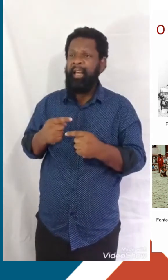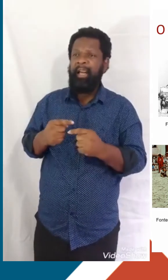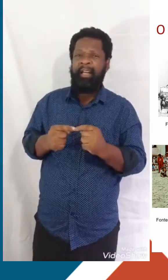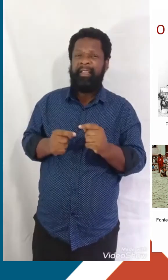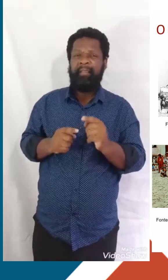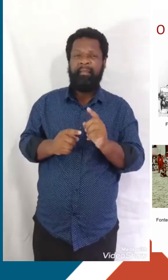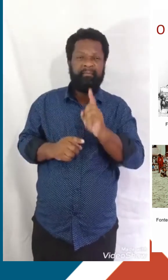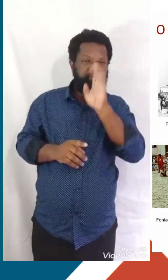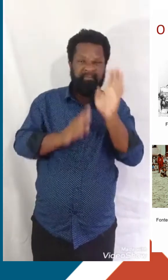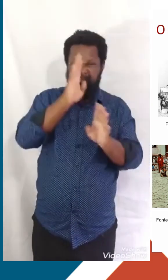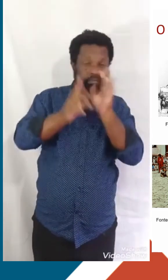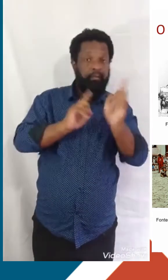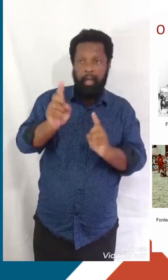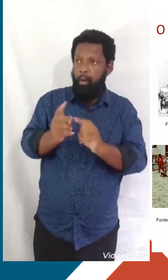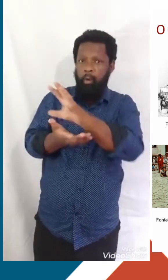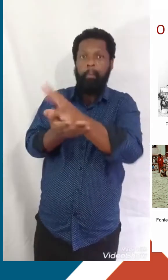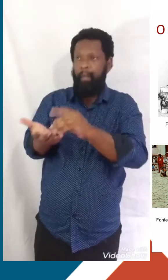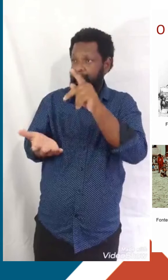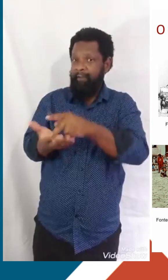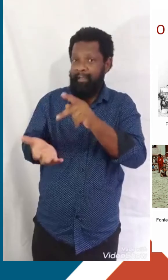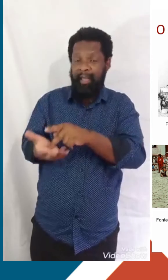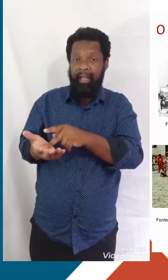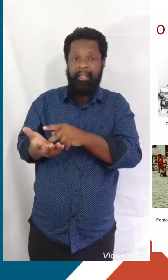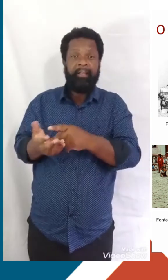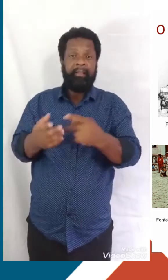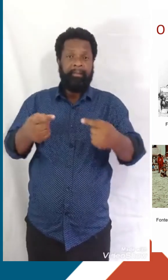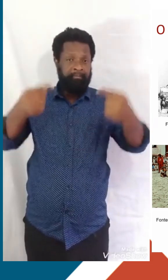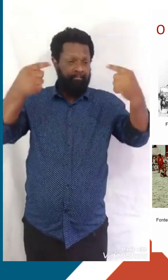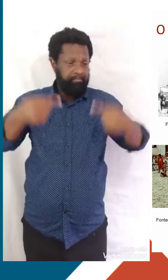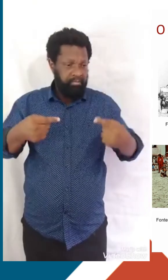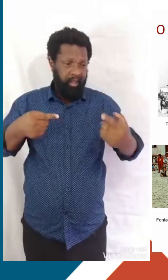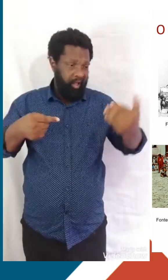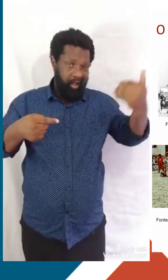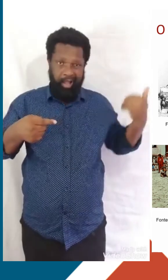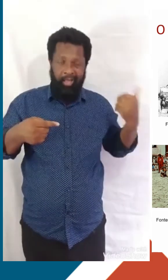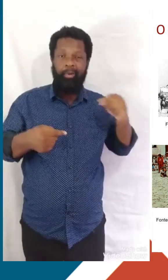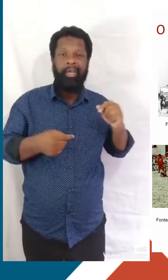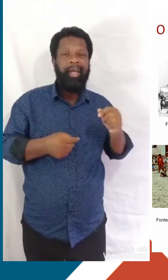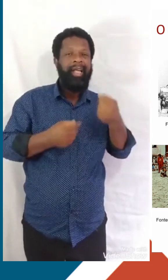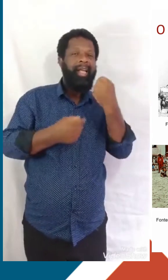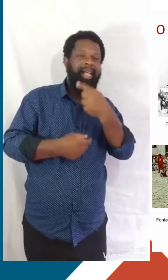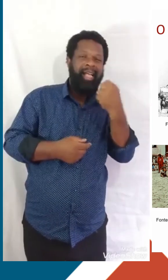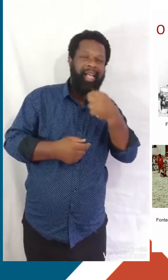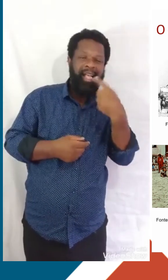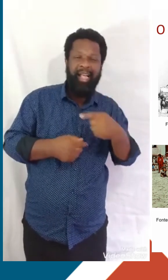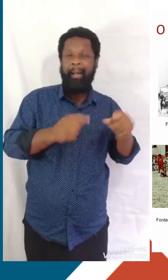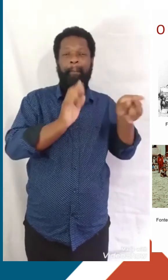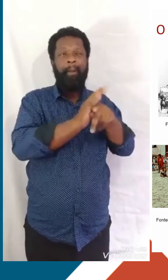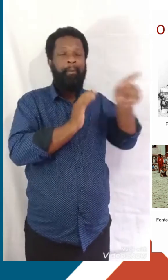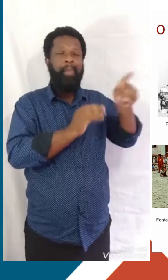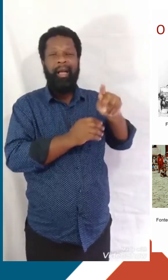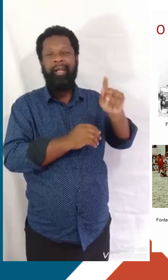realista, contrastando com a produção cinematográfica anterior que imitava as comédias e as fórmulas prontas do